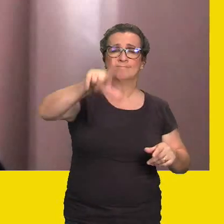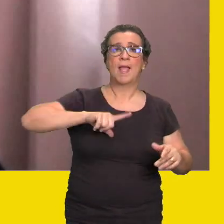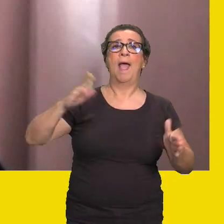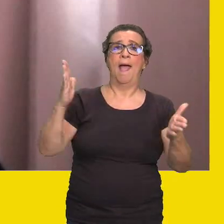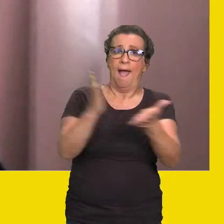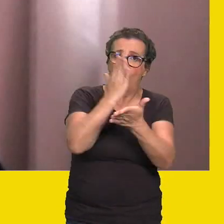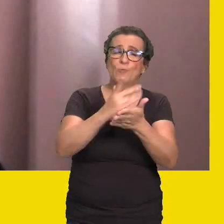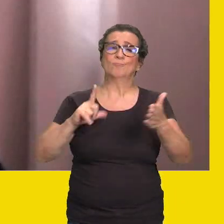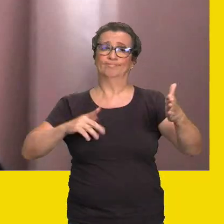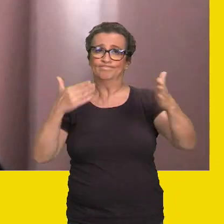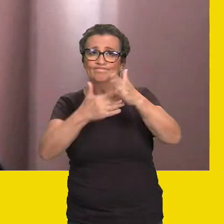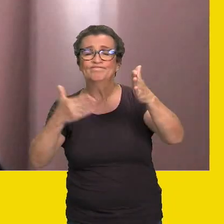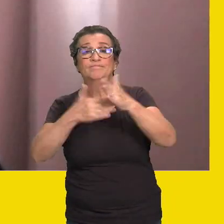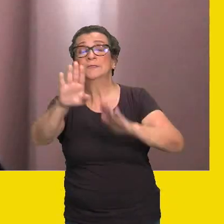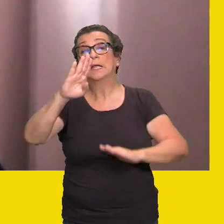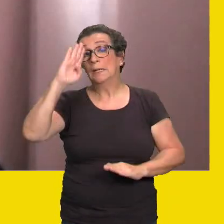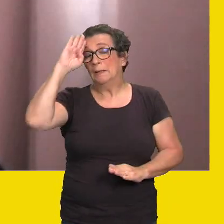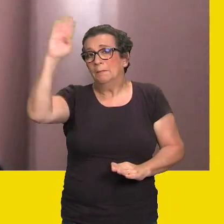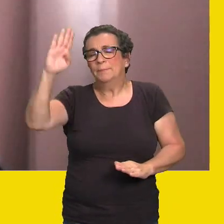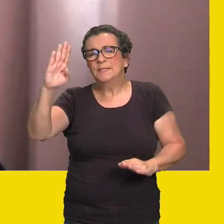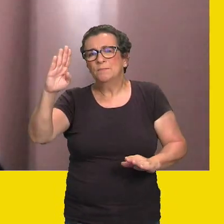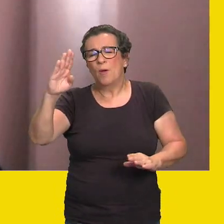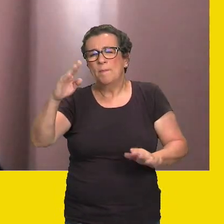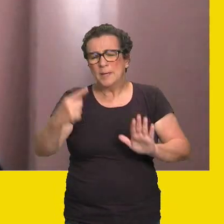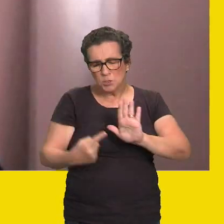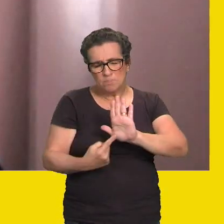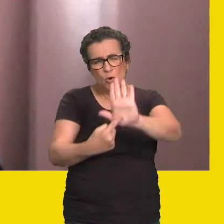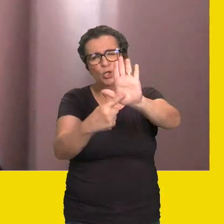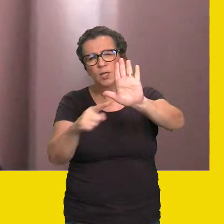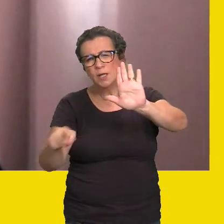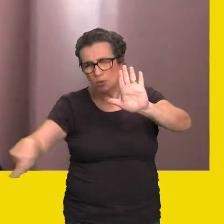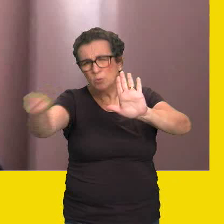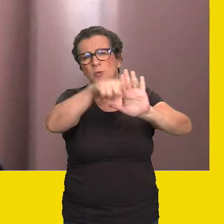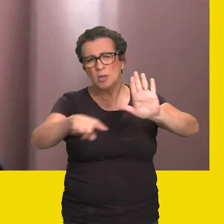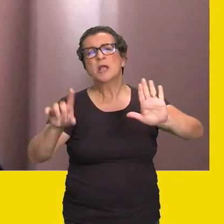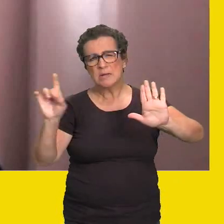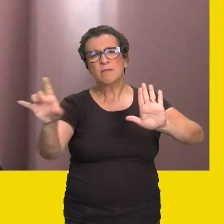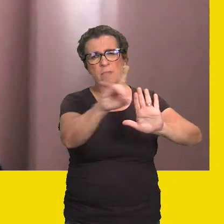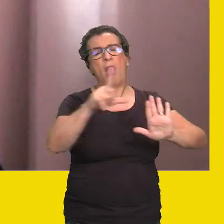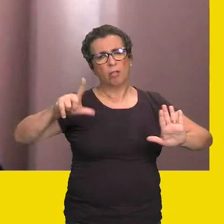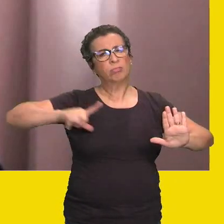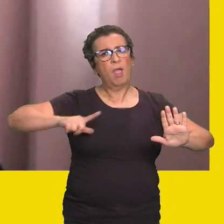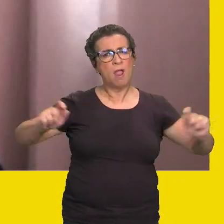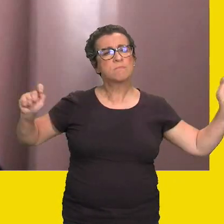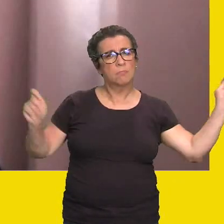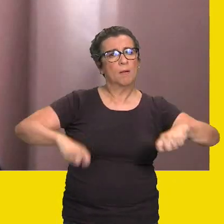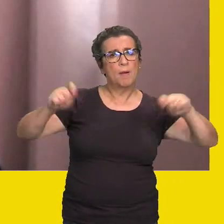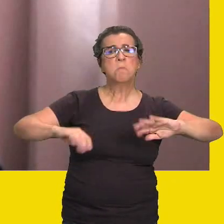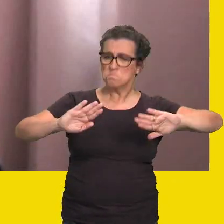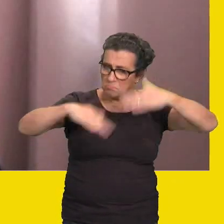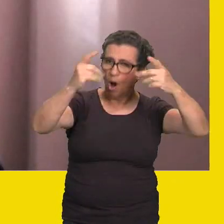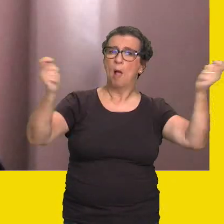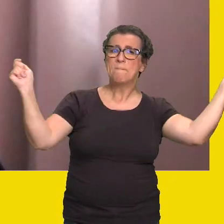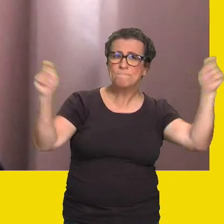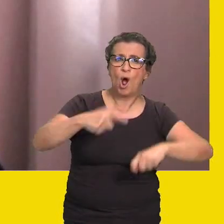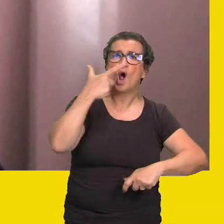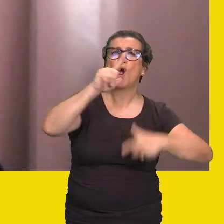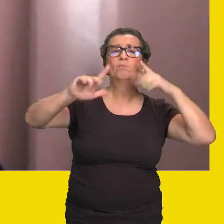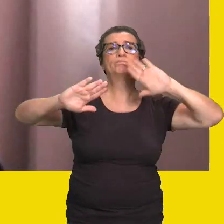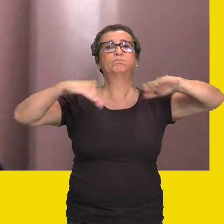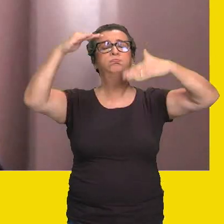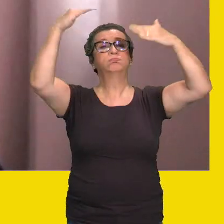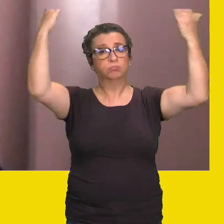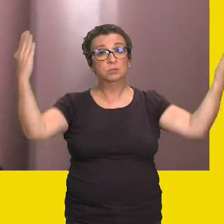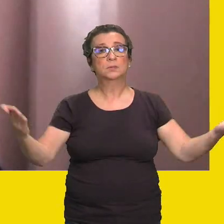principalmente, deixando evidente para eles que cada um tem o potencial de aprender mais, de se desenvolver mais, né? E